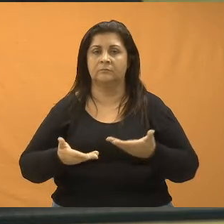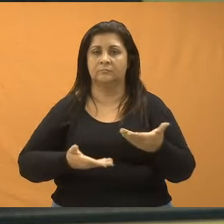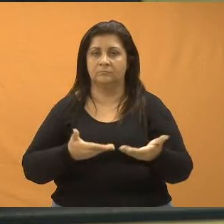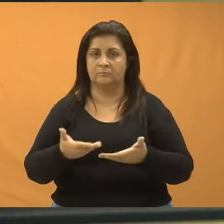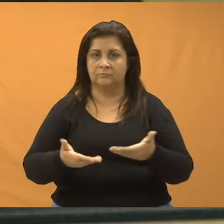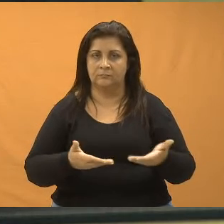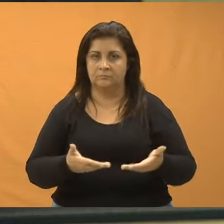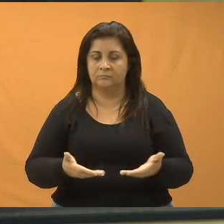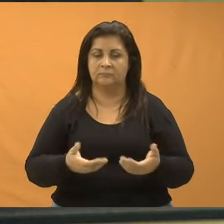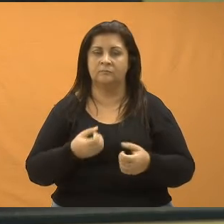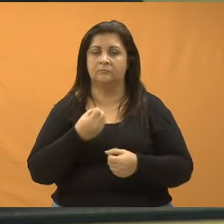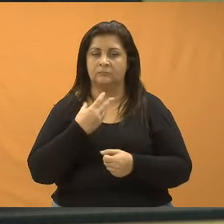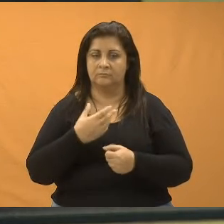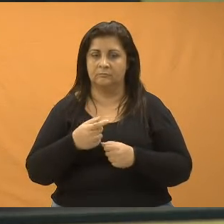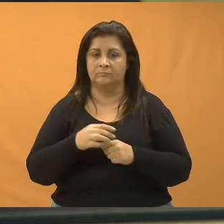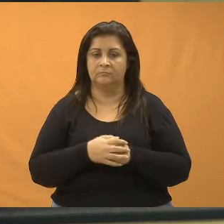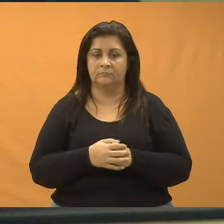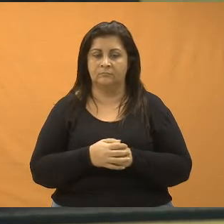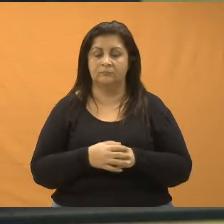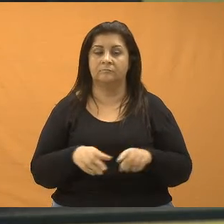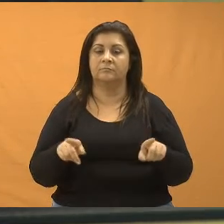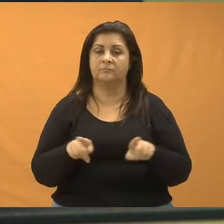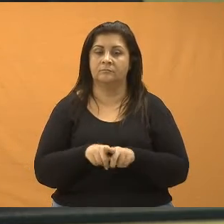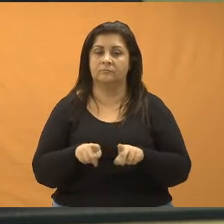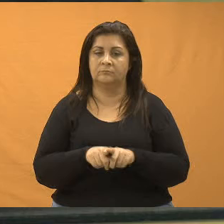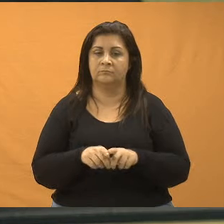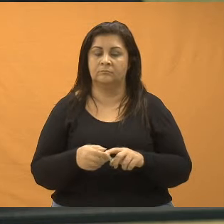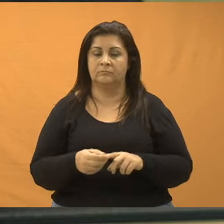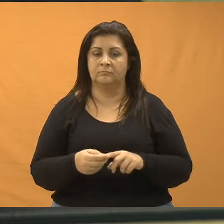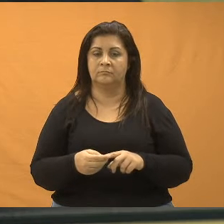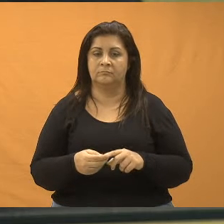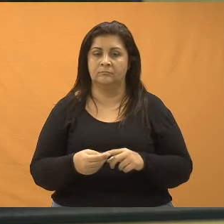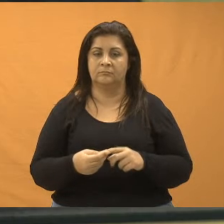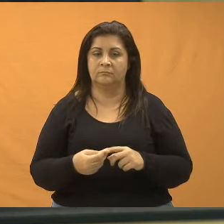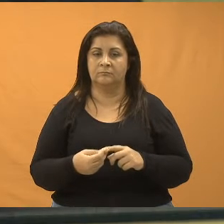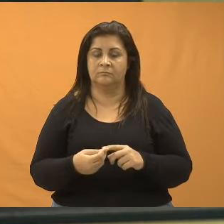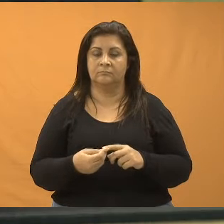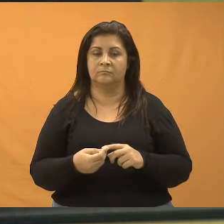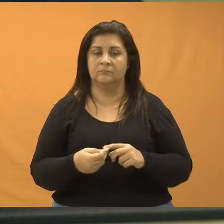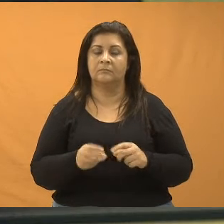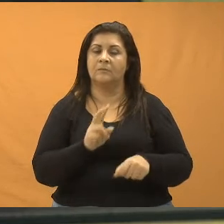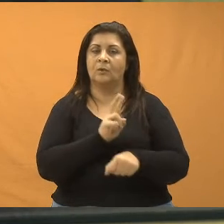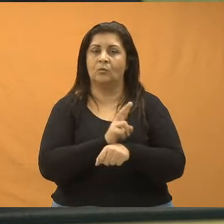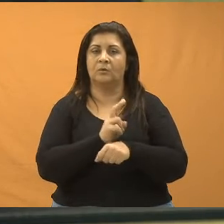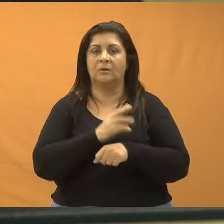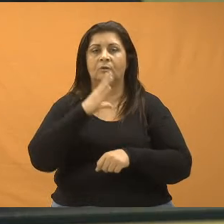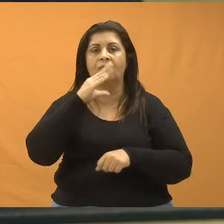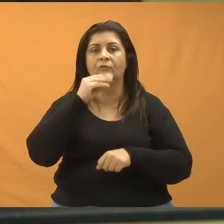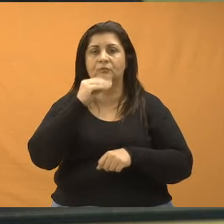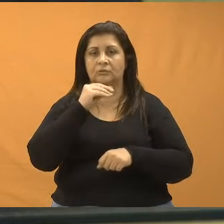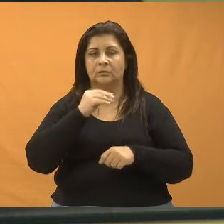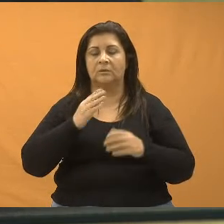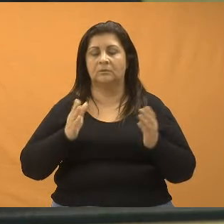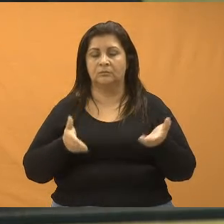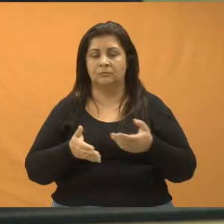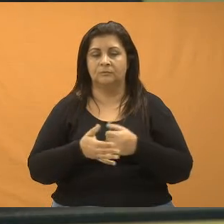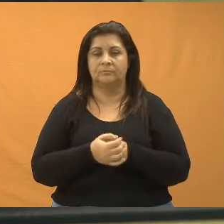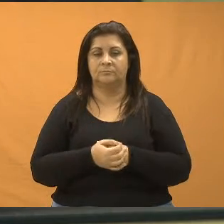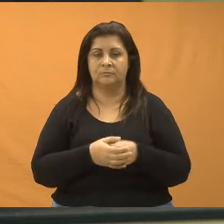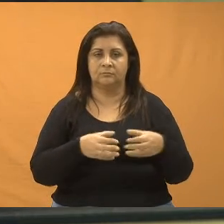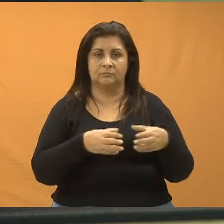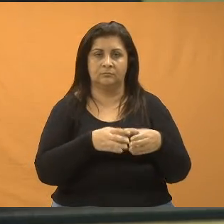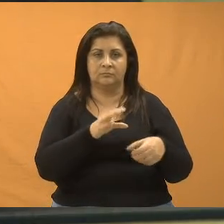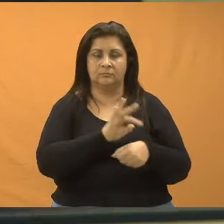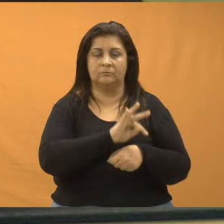serviço na mesma qualidade e também que seja dada uma retaguarda aos funcionários, né, e ao corpo técnico da